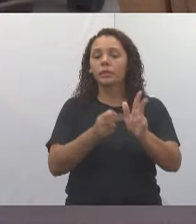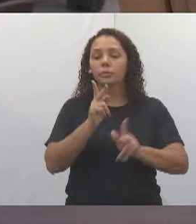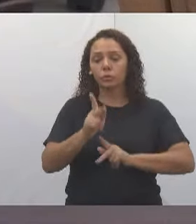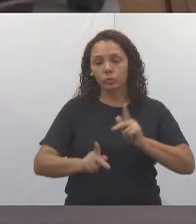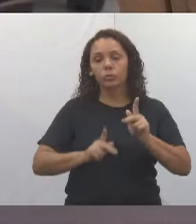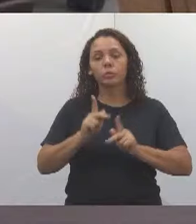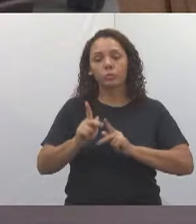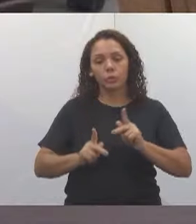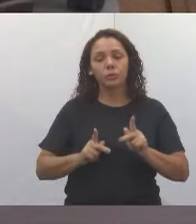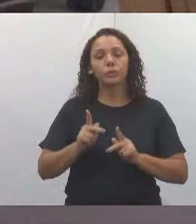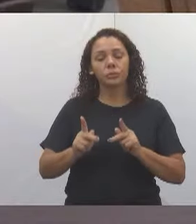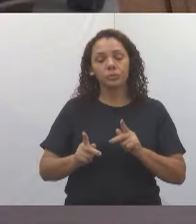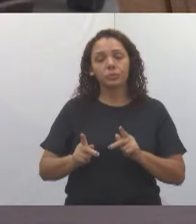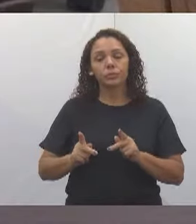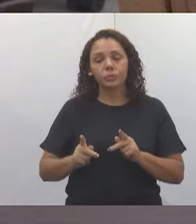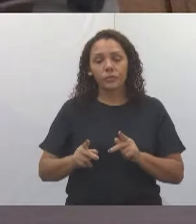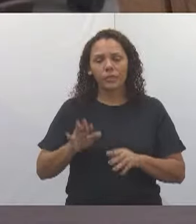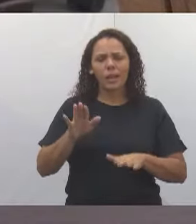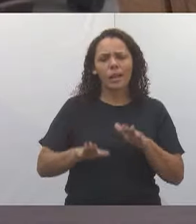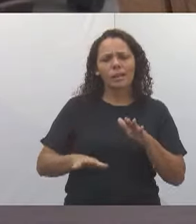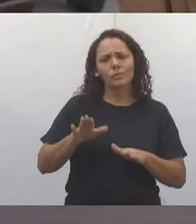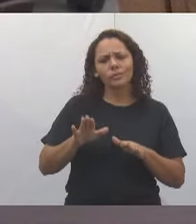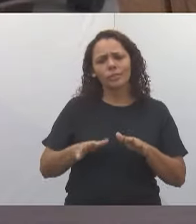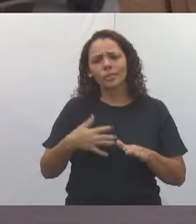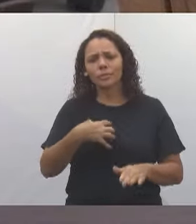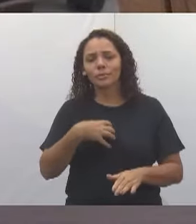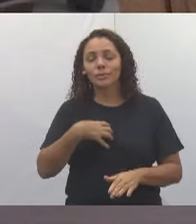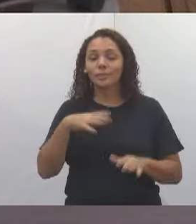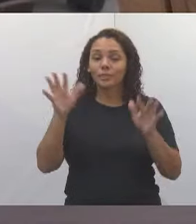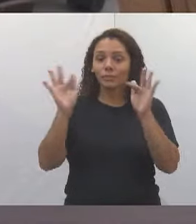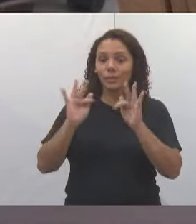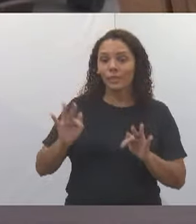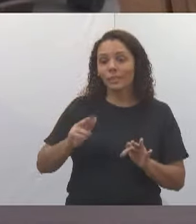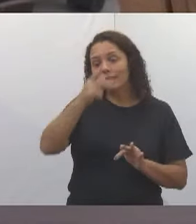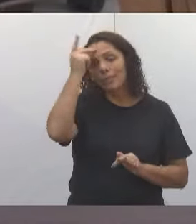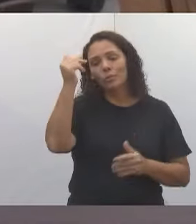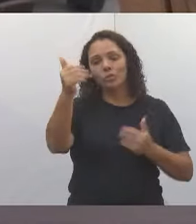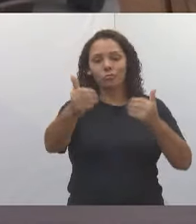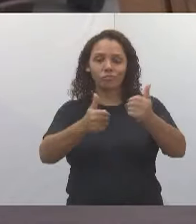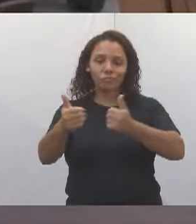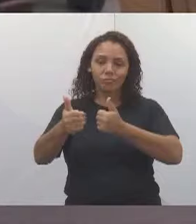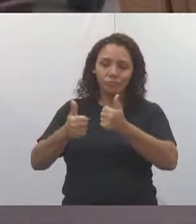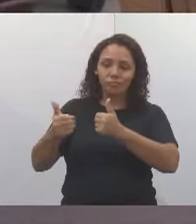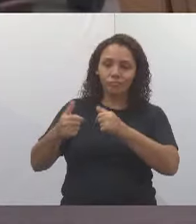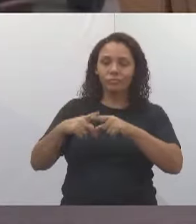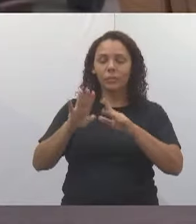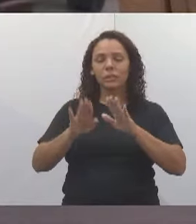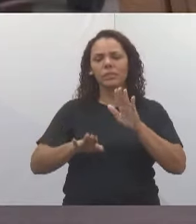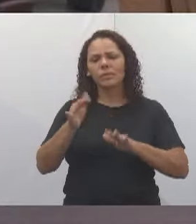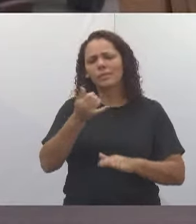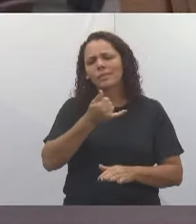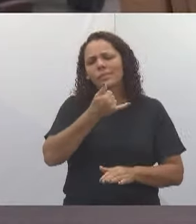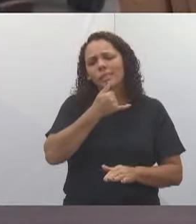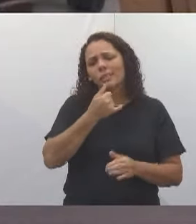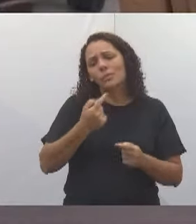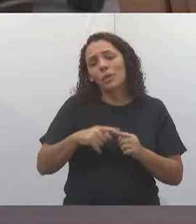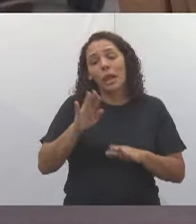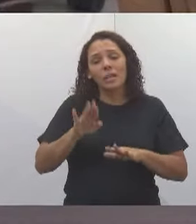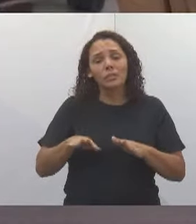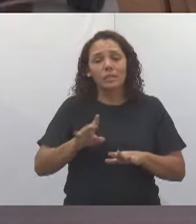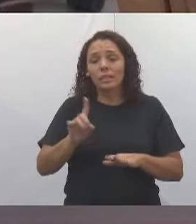então eu fico, às vezes, feliz porque eles estão me procurando, mas triste porque eu acredito que deveria não precisar,